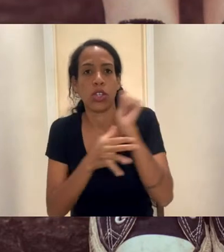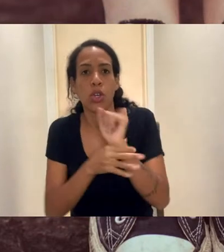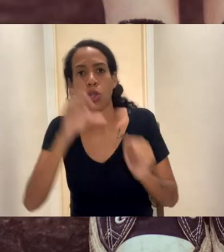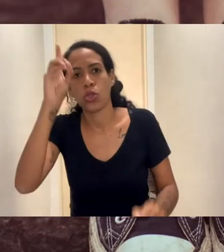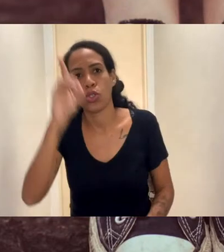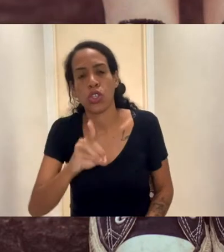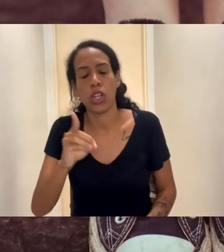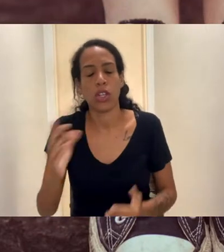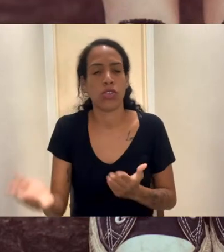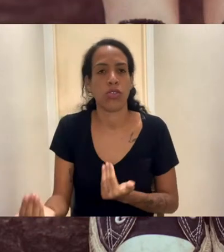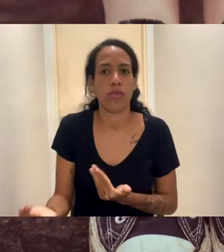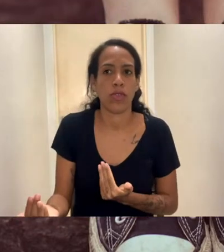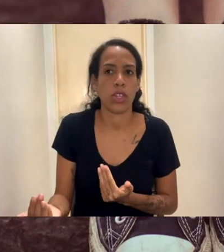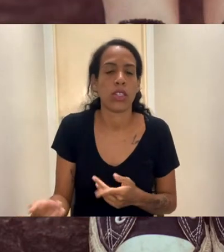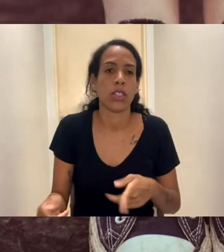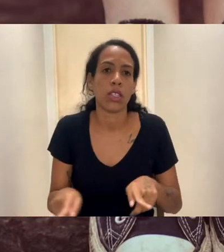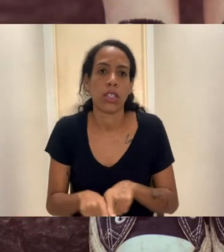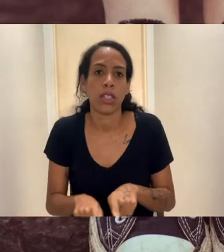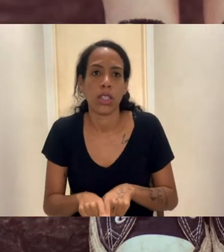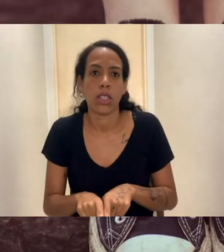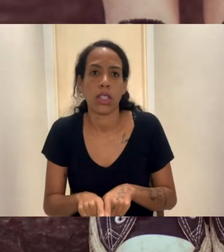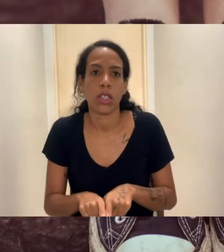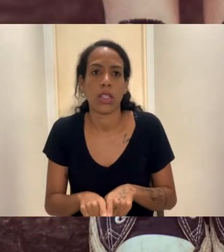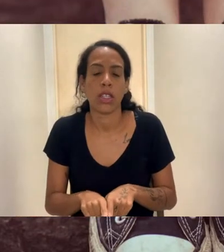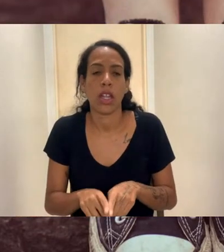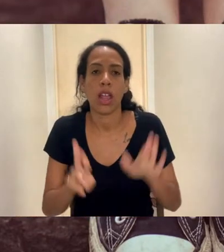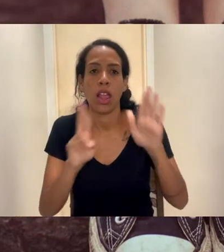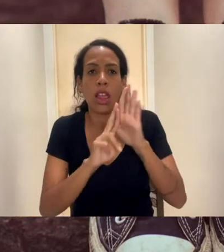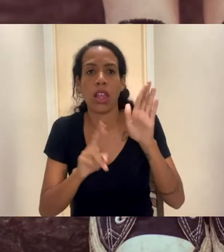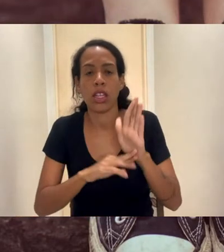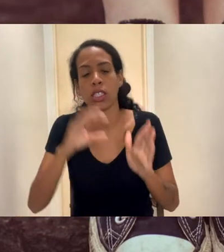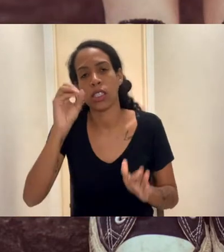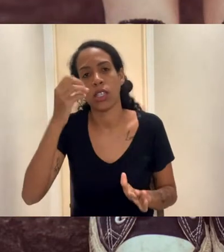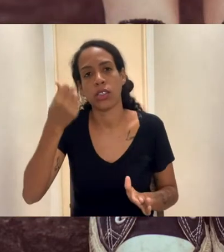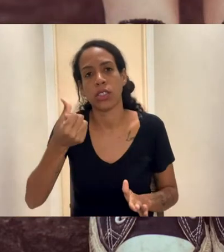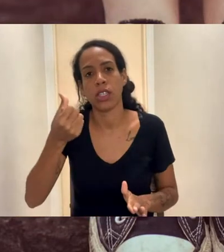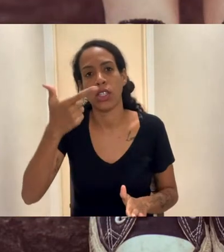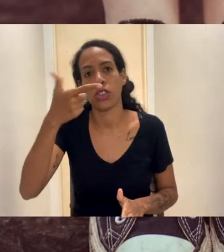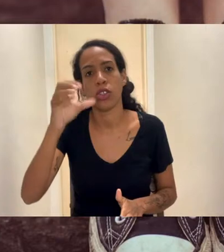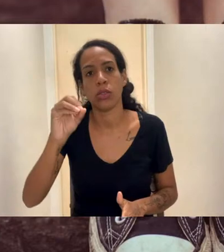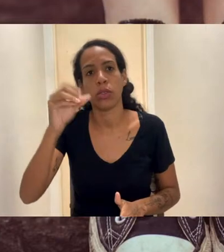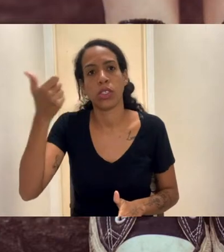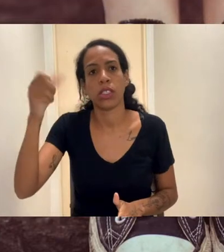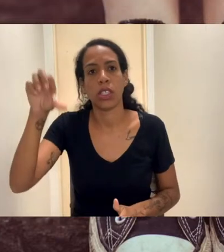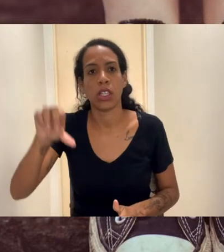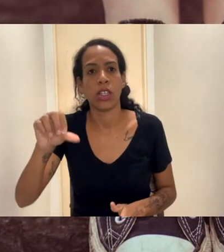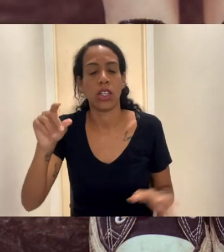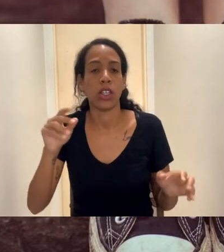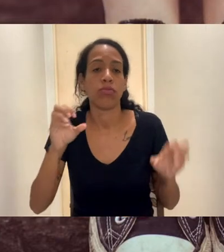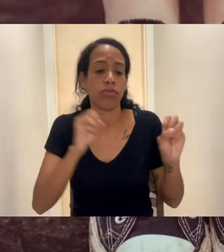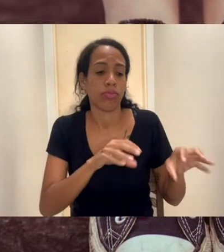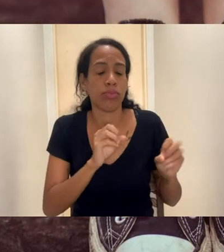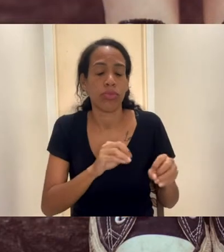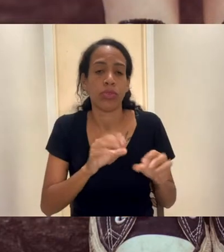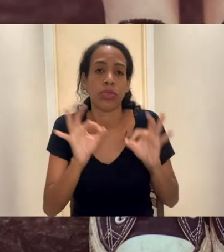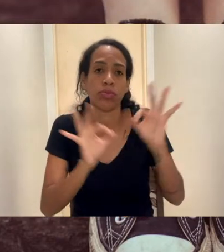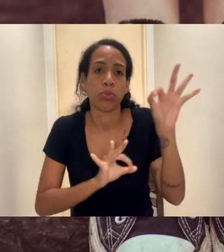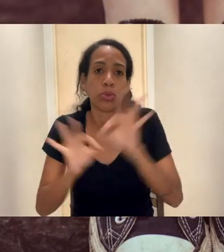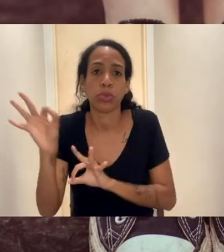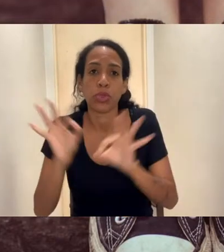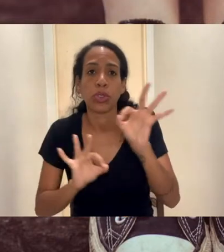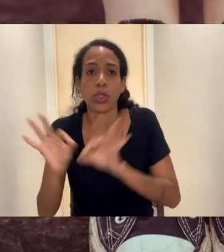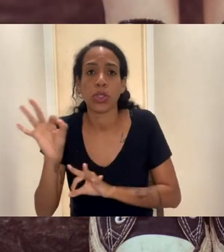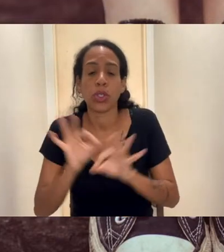dos adolescentes e dos jovens e nas resoluções 06 de 2019, que orienta a elaboração de documentos produzidos, né,